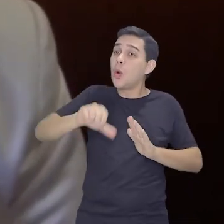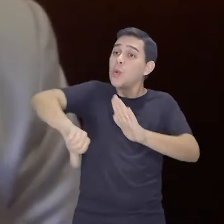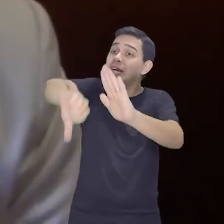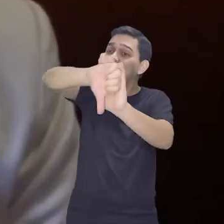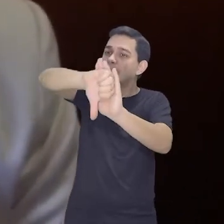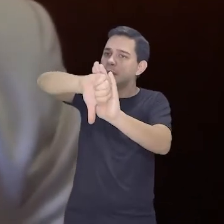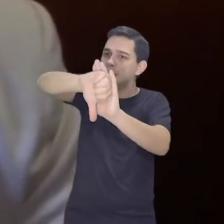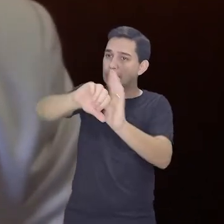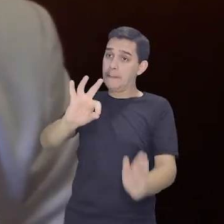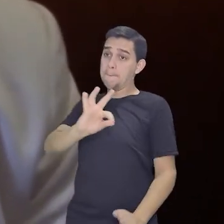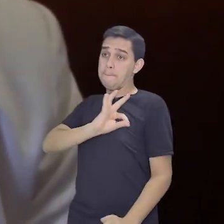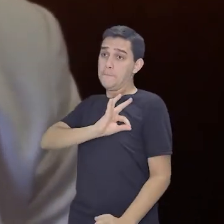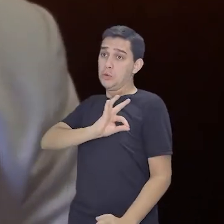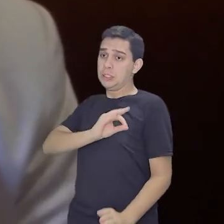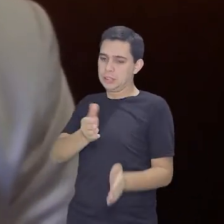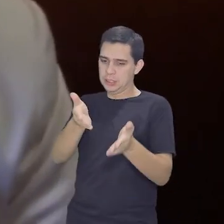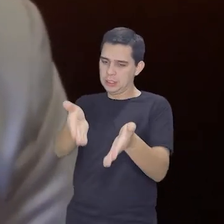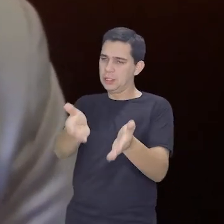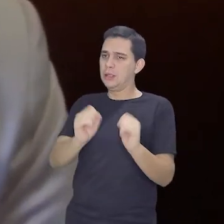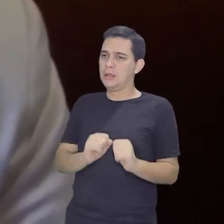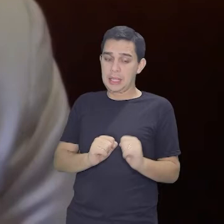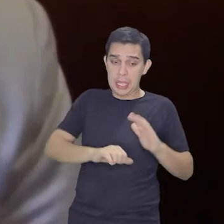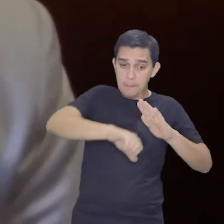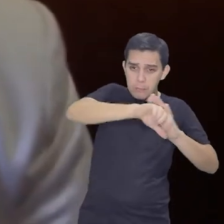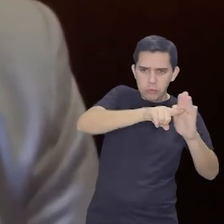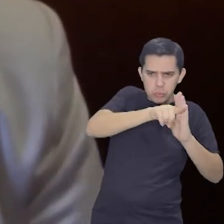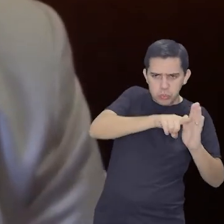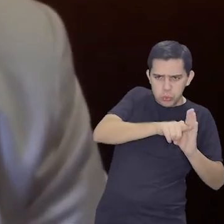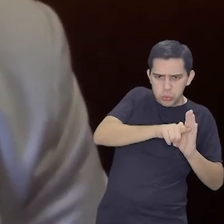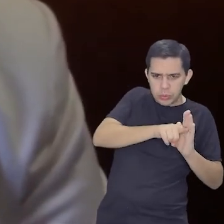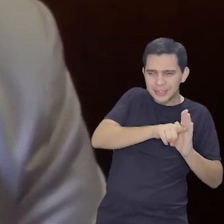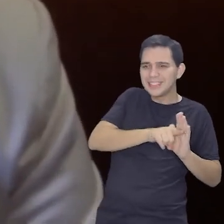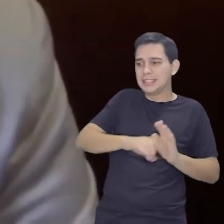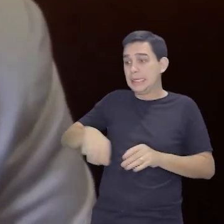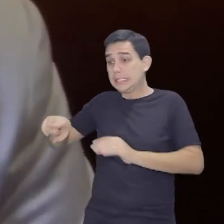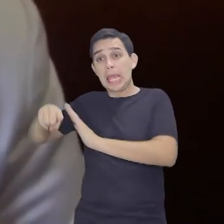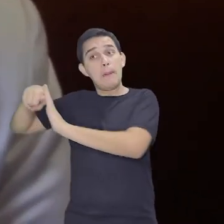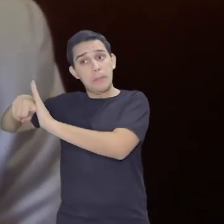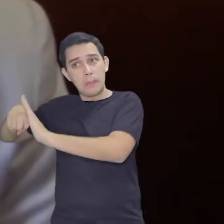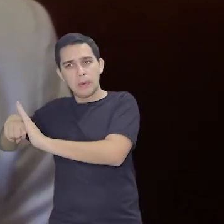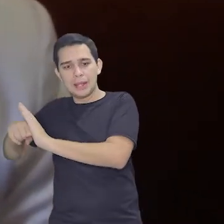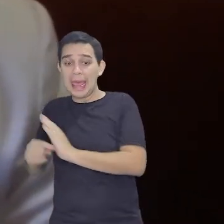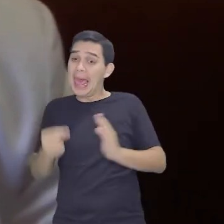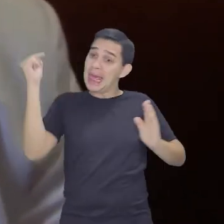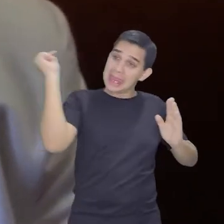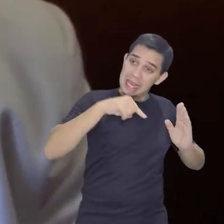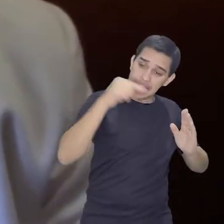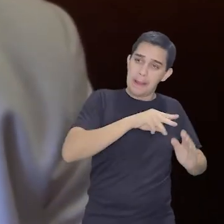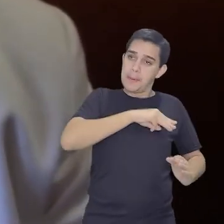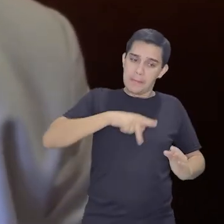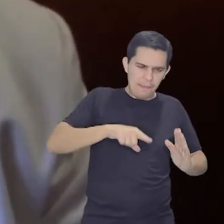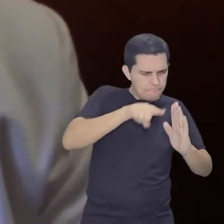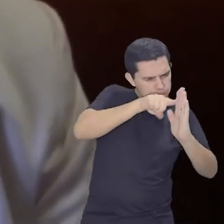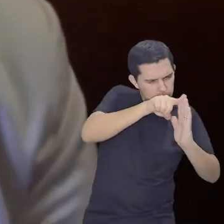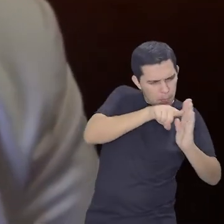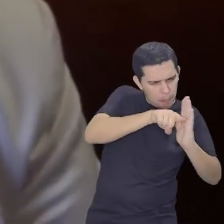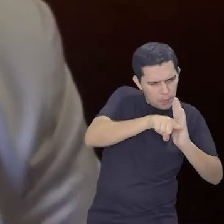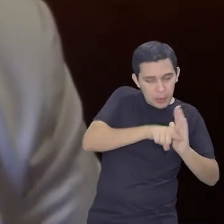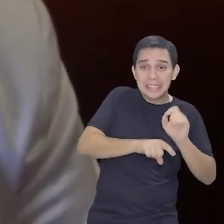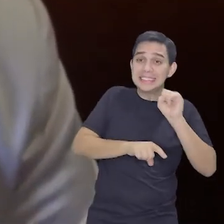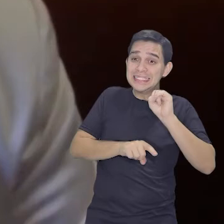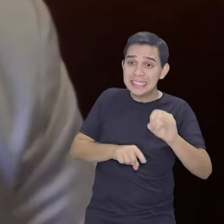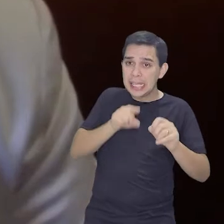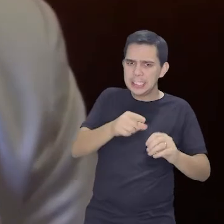fato, no sentido amplo, mas que se direcionavam para crimes diferentes. Uma era sobre o homicídio